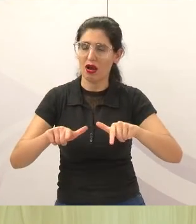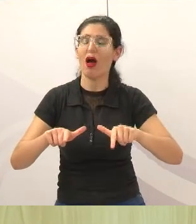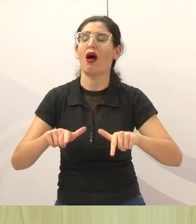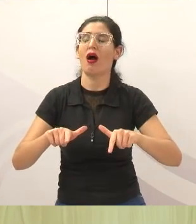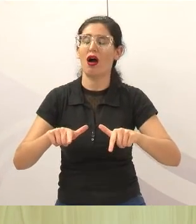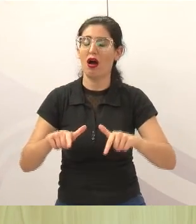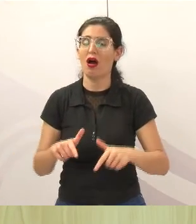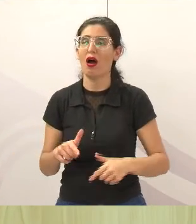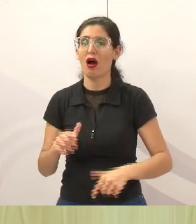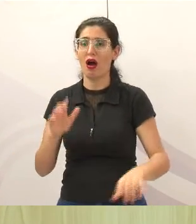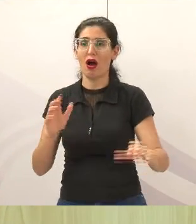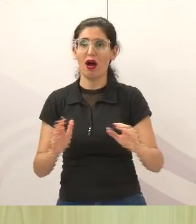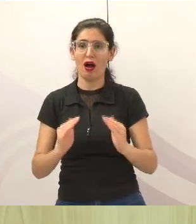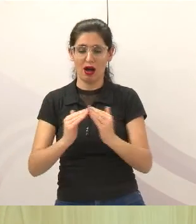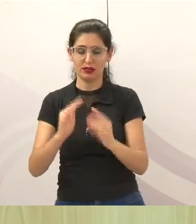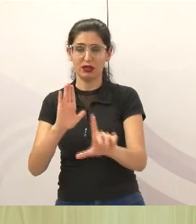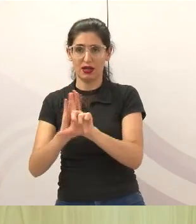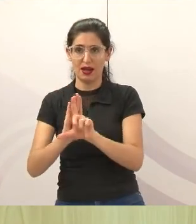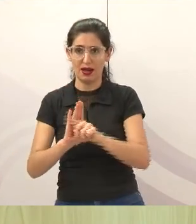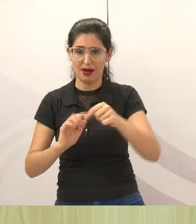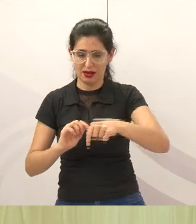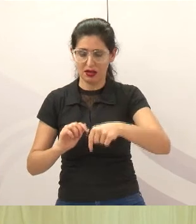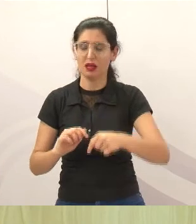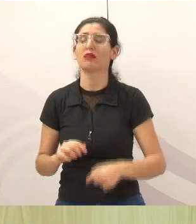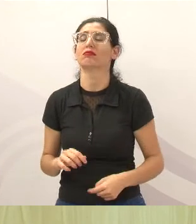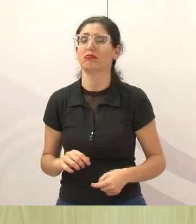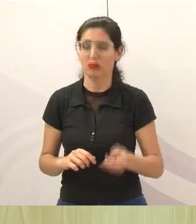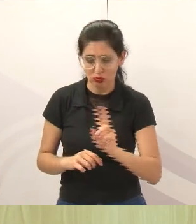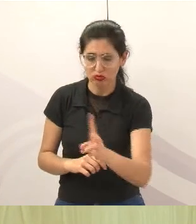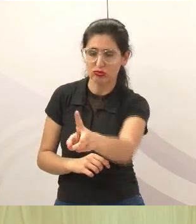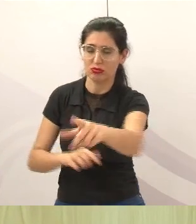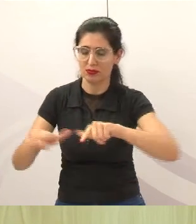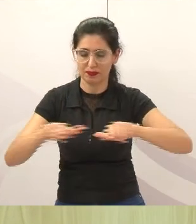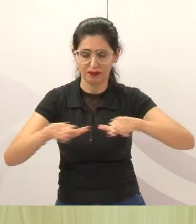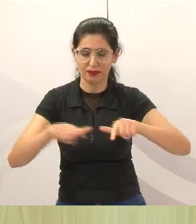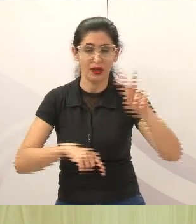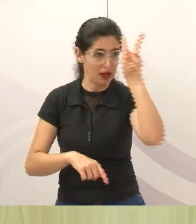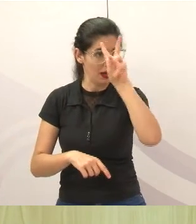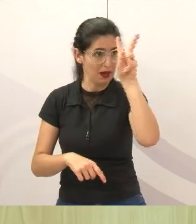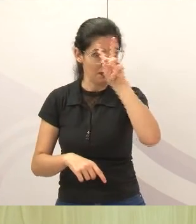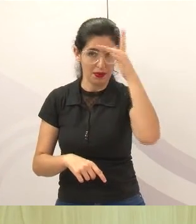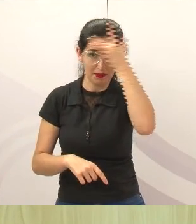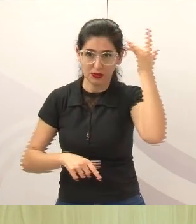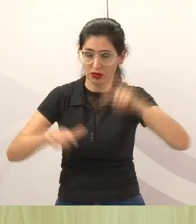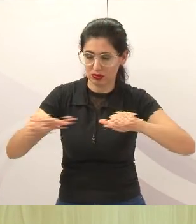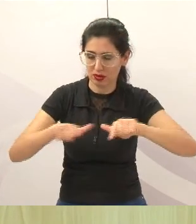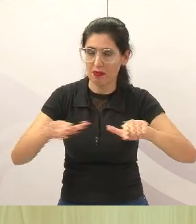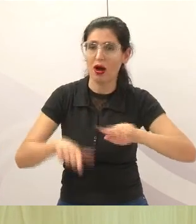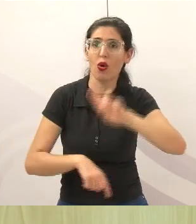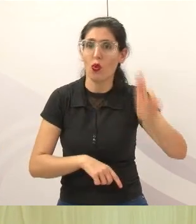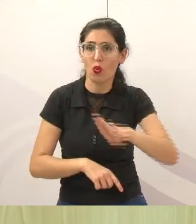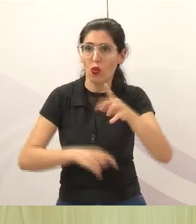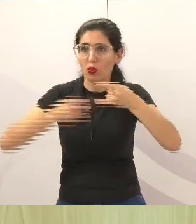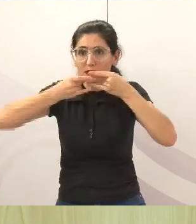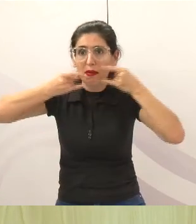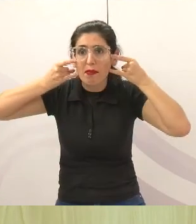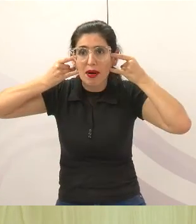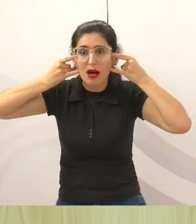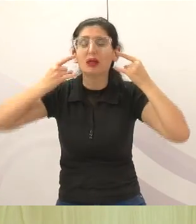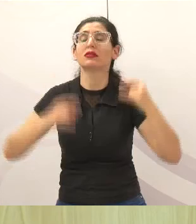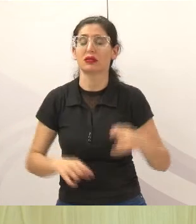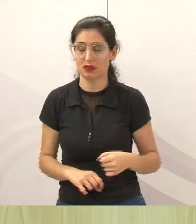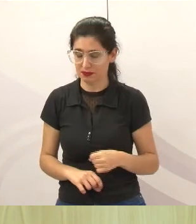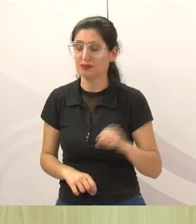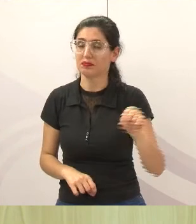Casa Legislativa. Lembrando também os vereadores do uso de máscara, os servidores também o uso das máscaras